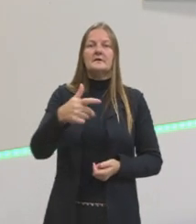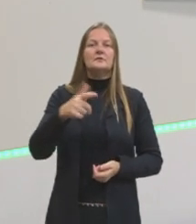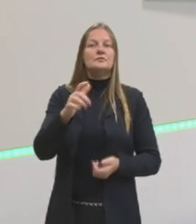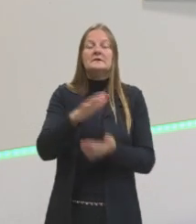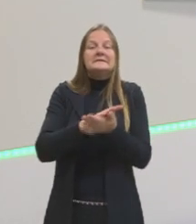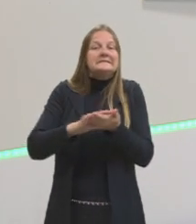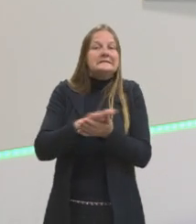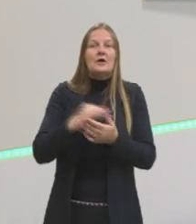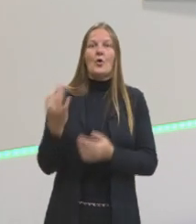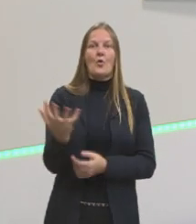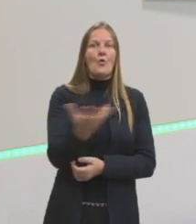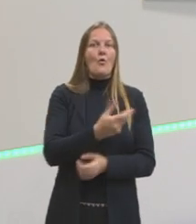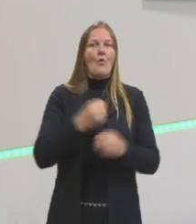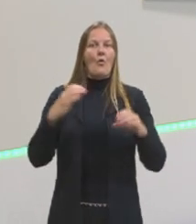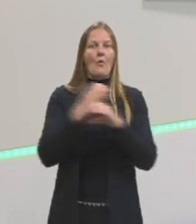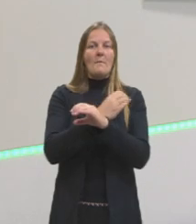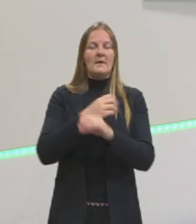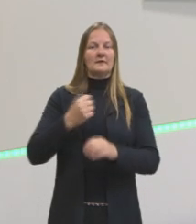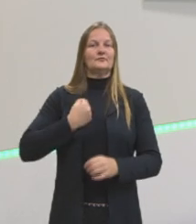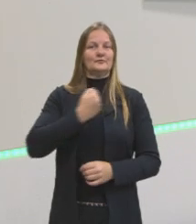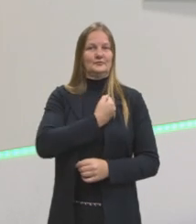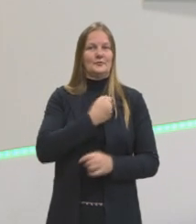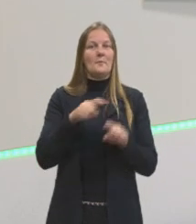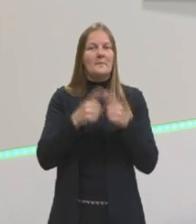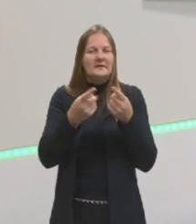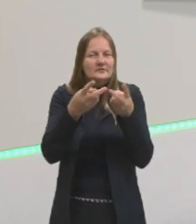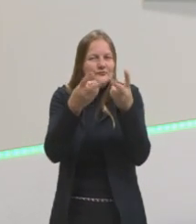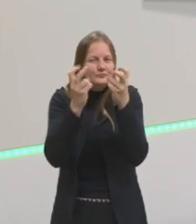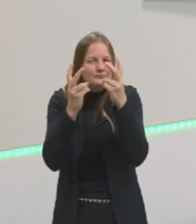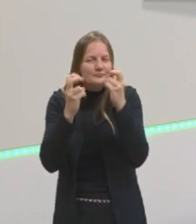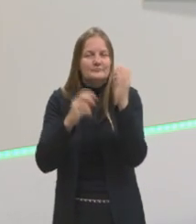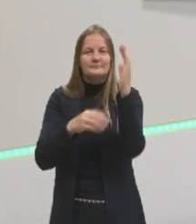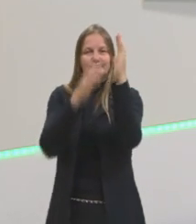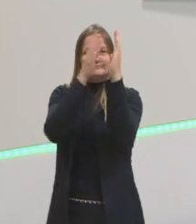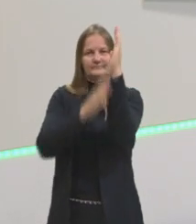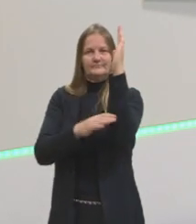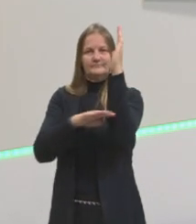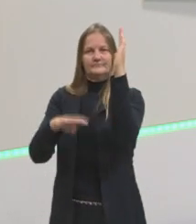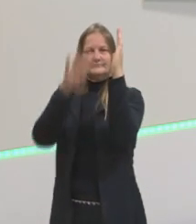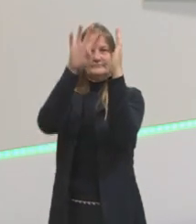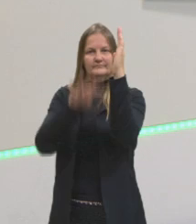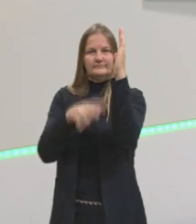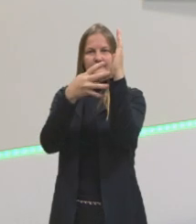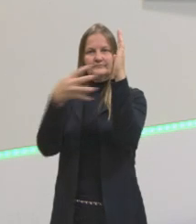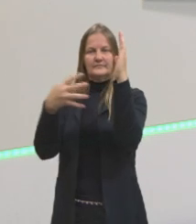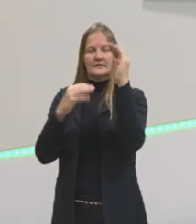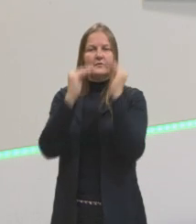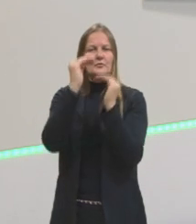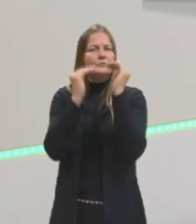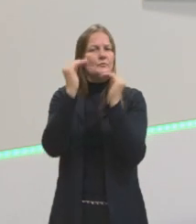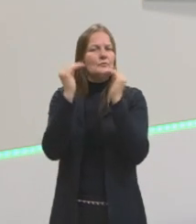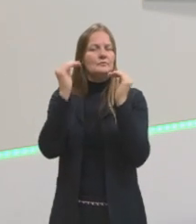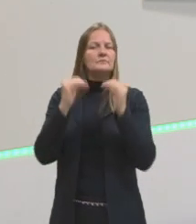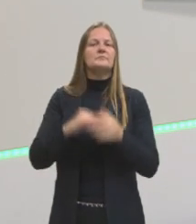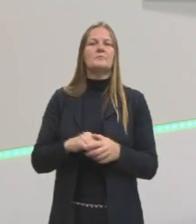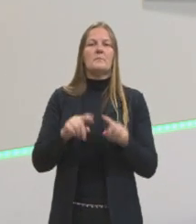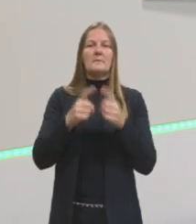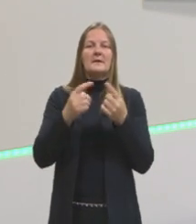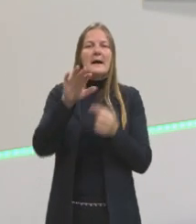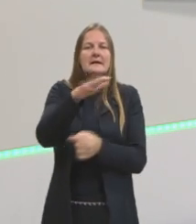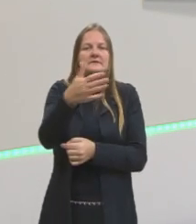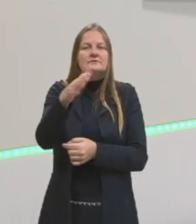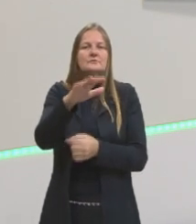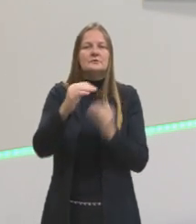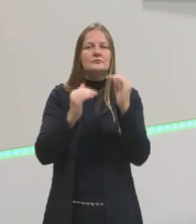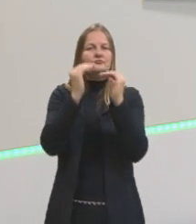todos os números mas a gente consegue deduzir a partir de linhas correto o mesmo de proporção às vezes não têm as linhas mas tem